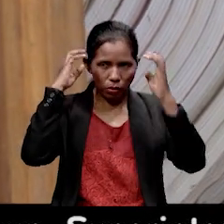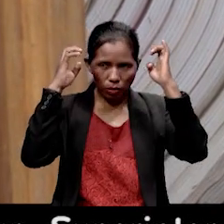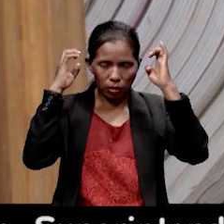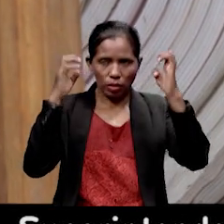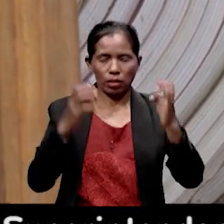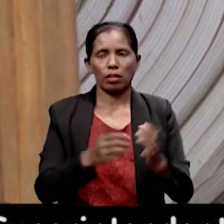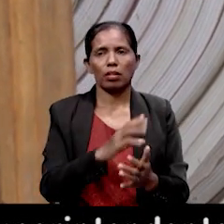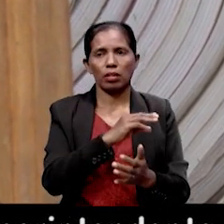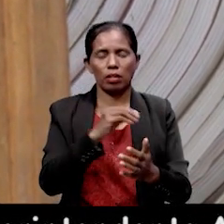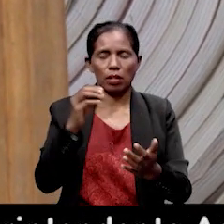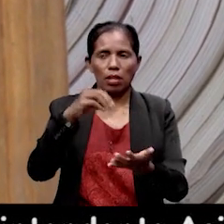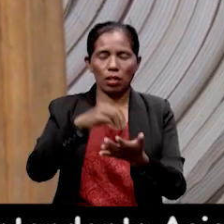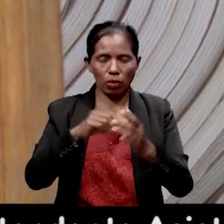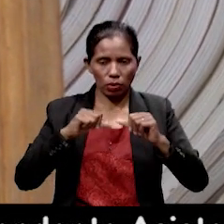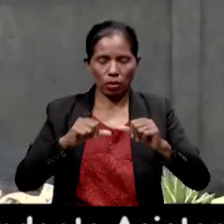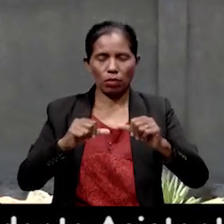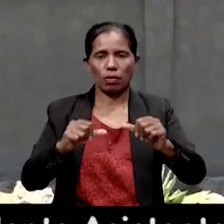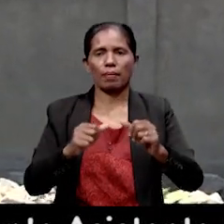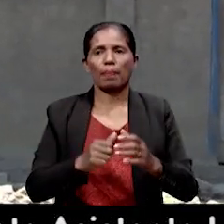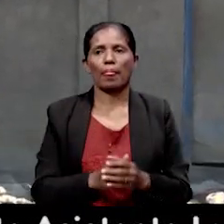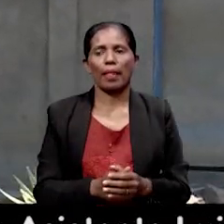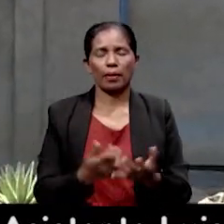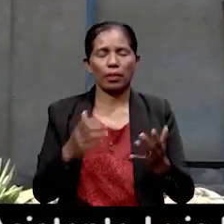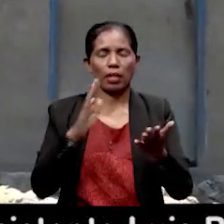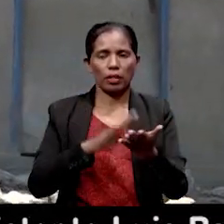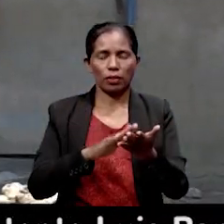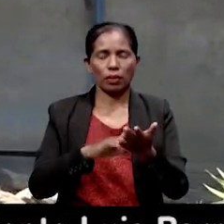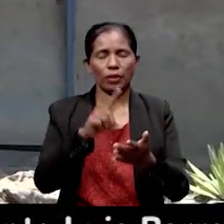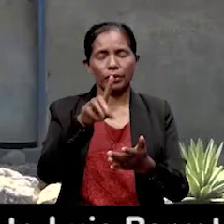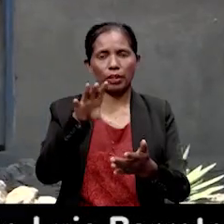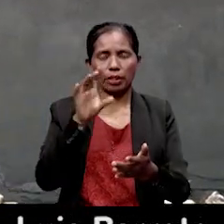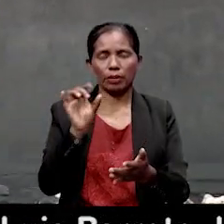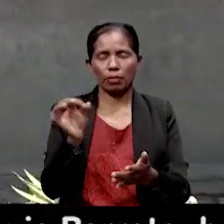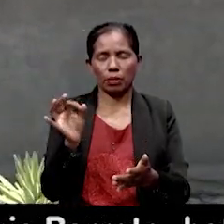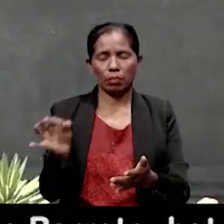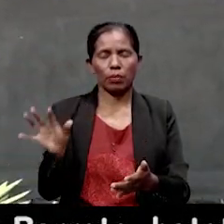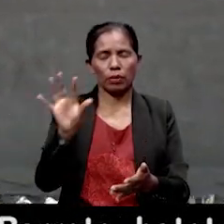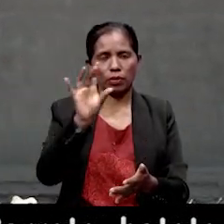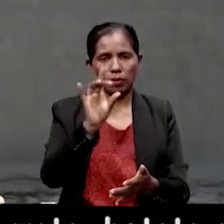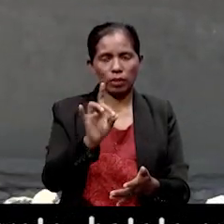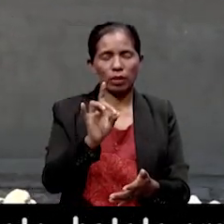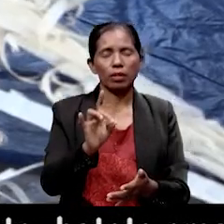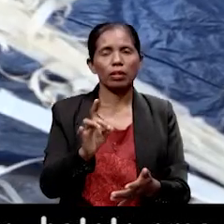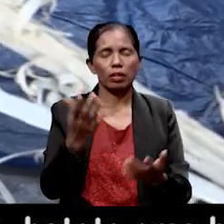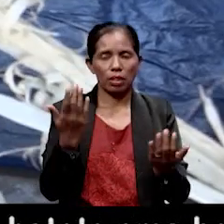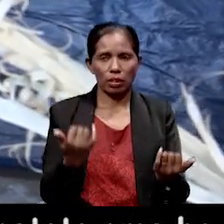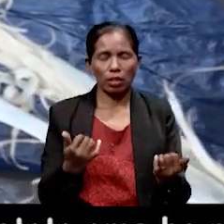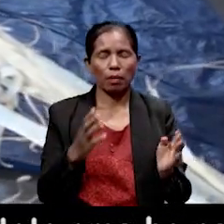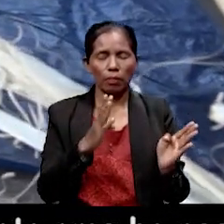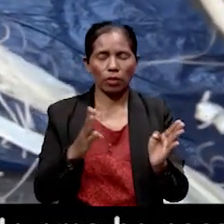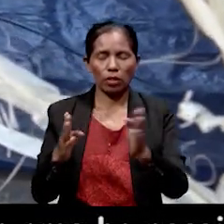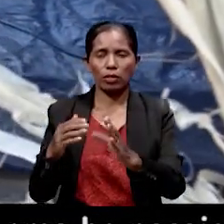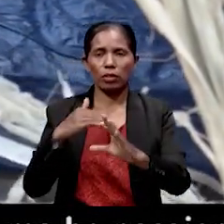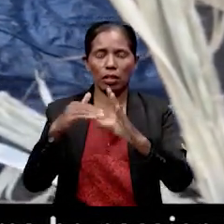Juventude no Desporto lansa continua lao. Dadaung ne eskola atau sida sianur rasing hitu makiha ona prosesu transferensi orsamentu